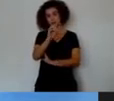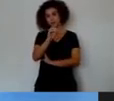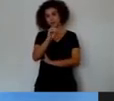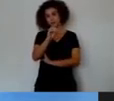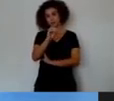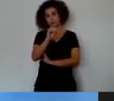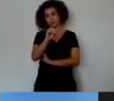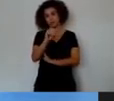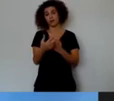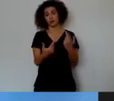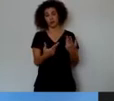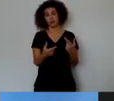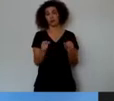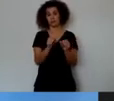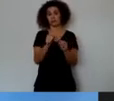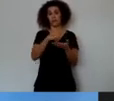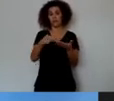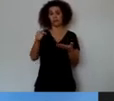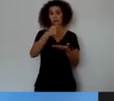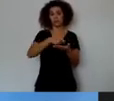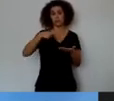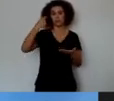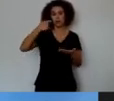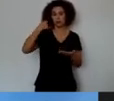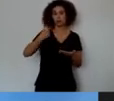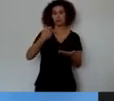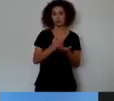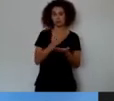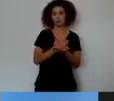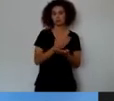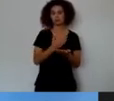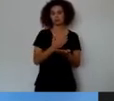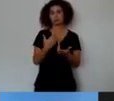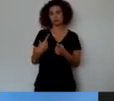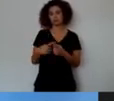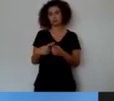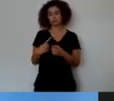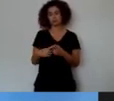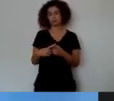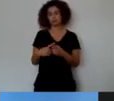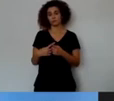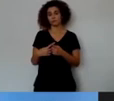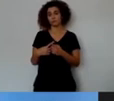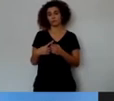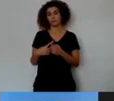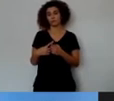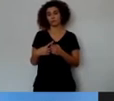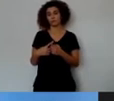produção intelectual. Talvez também para a gente entender, né, que assim, nessa construção racista desde sempre,